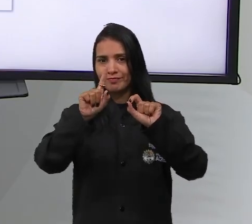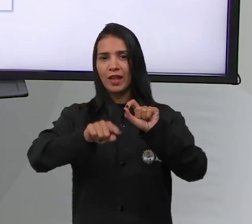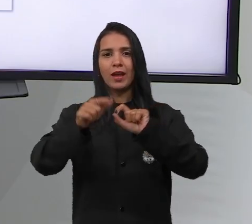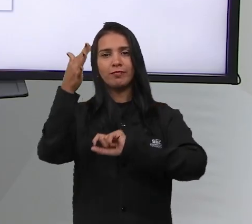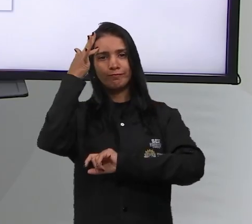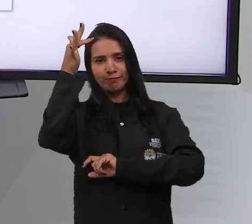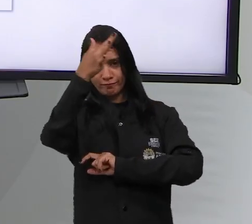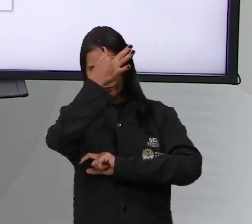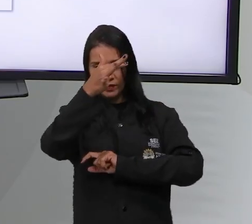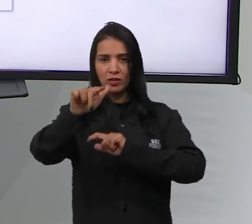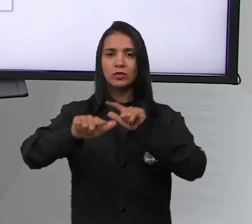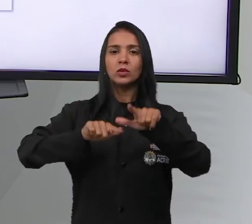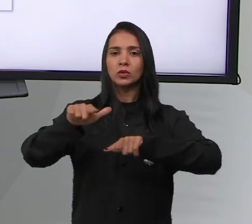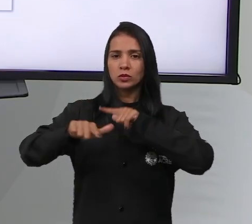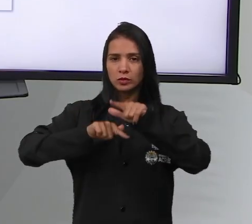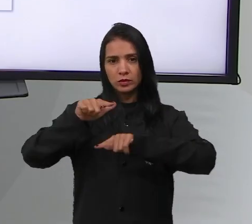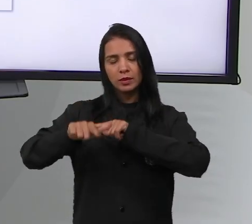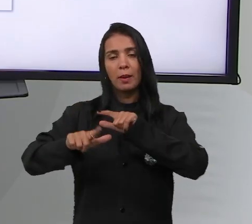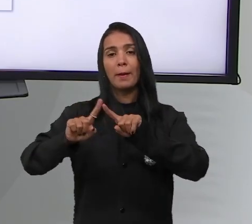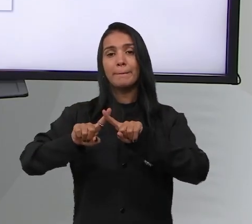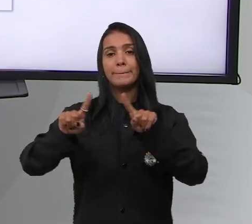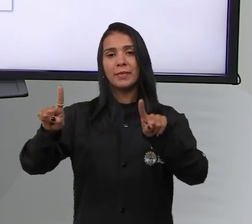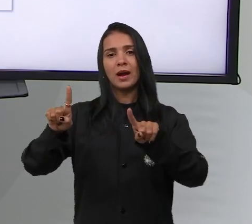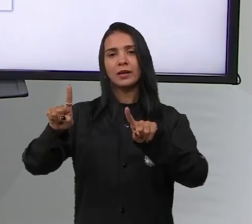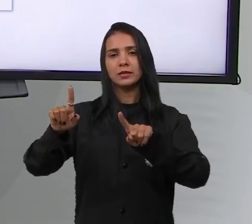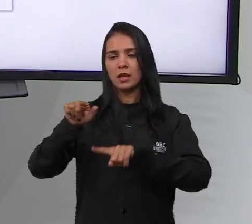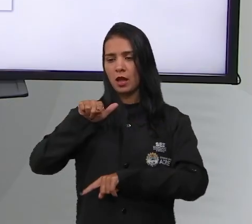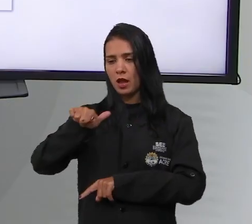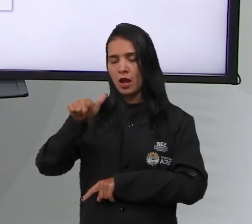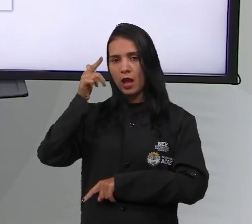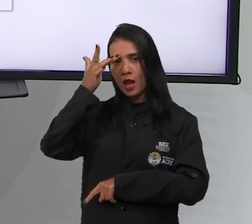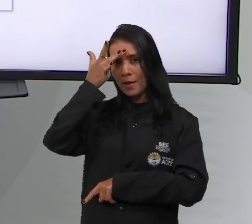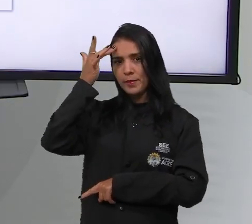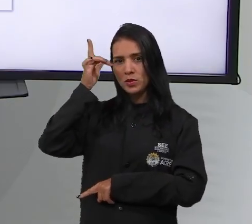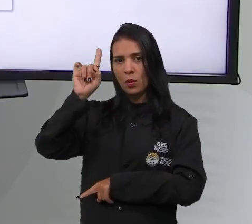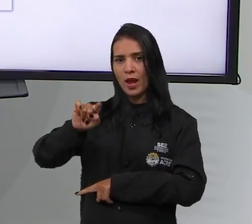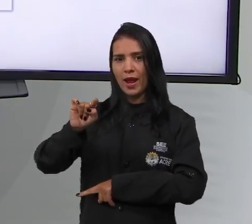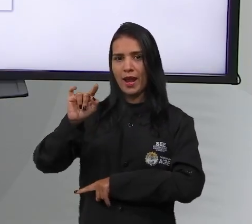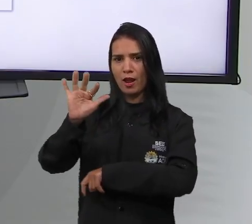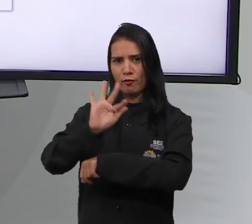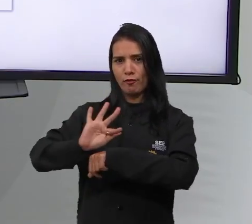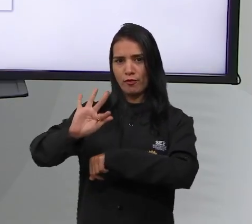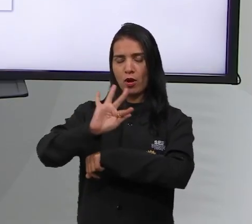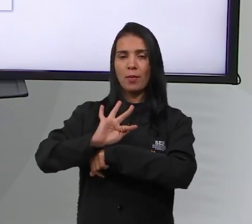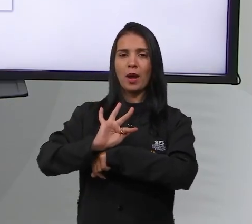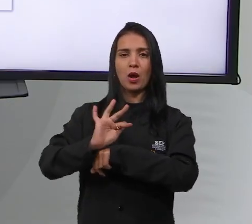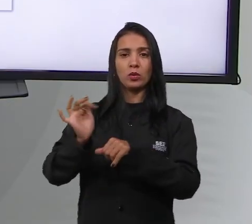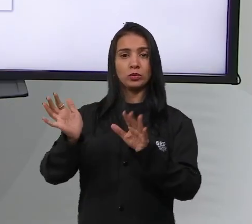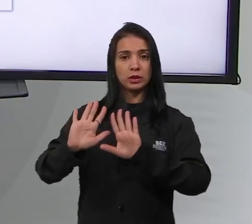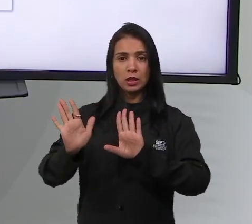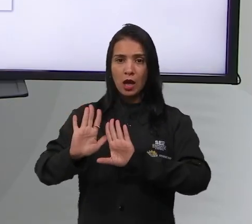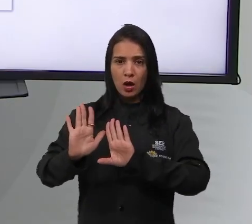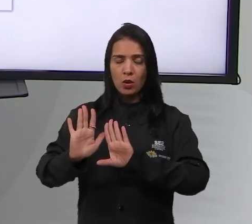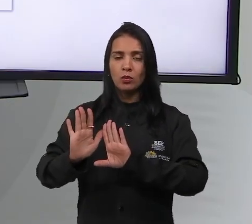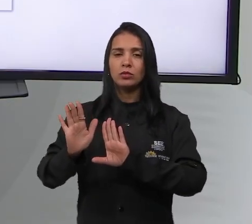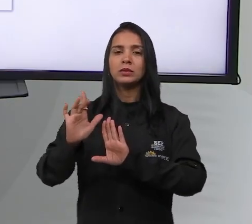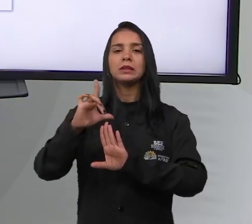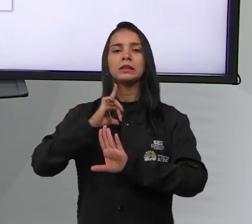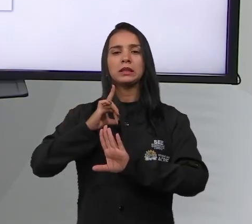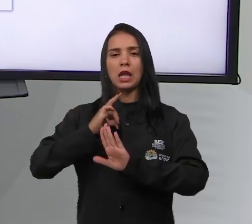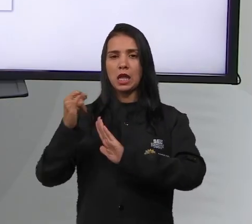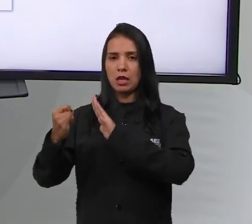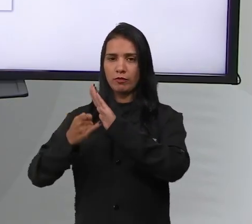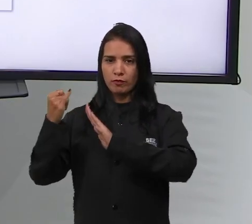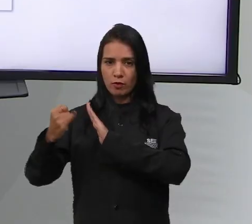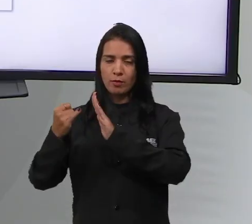de trabalho em que esses trabalhadores eles não são formais, né? Você tem uma certa informalidade,